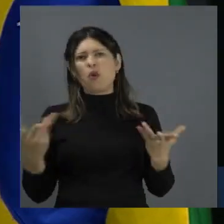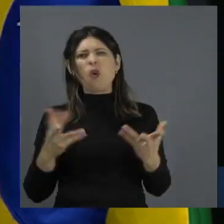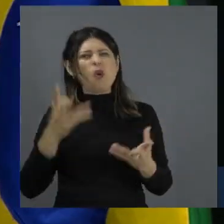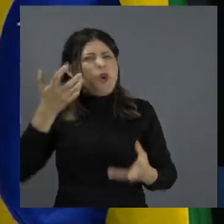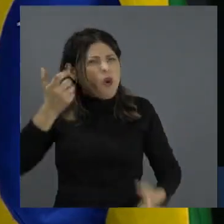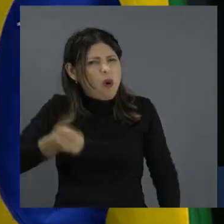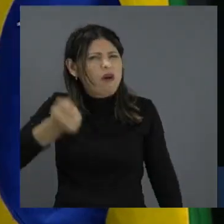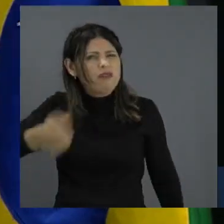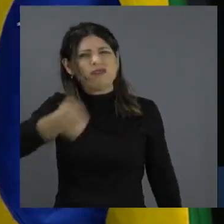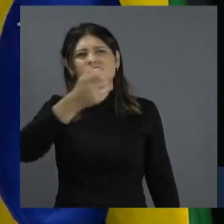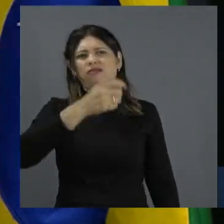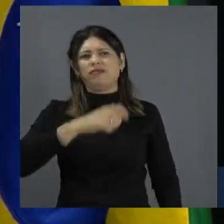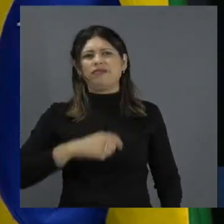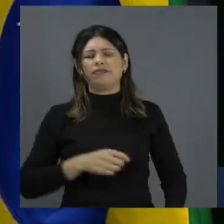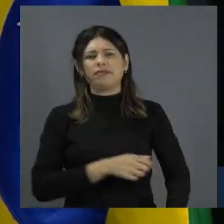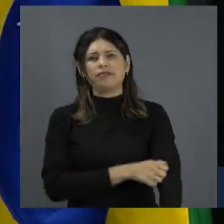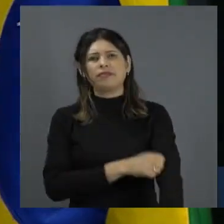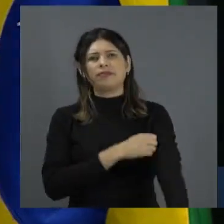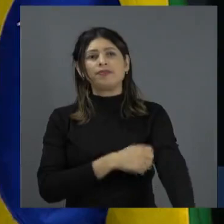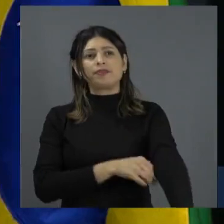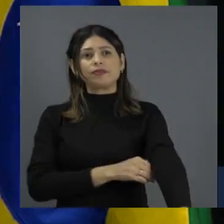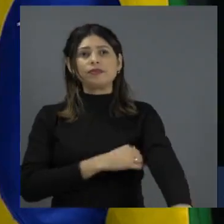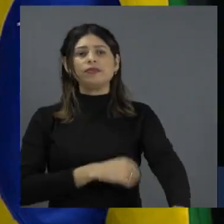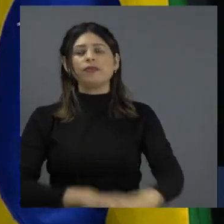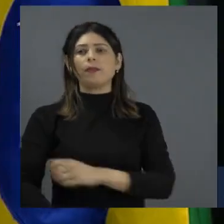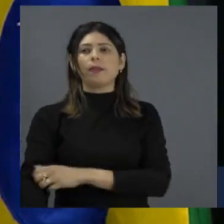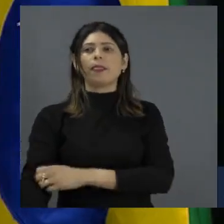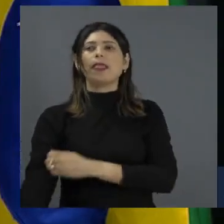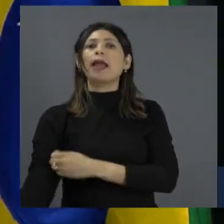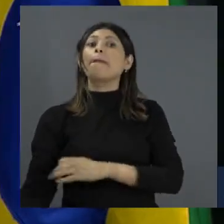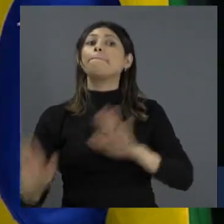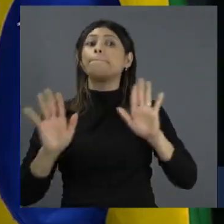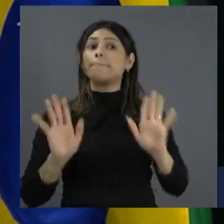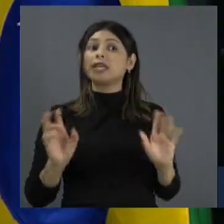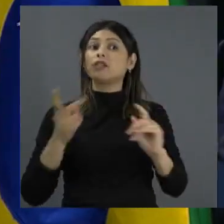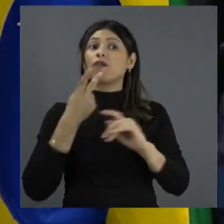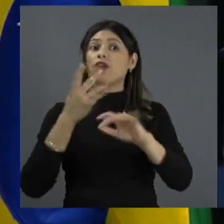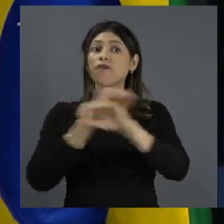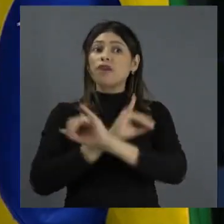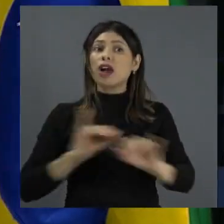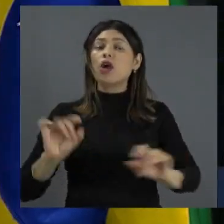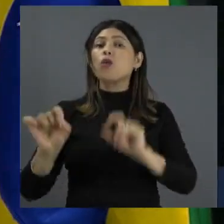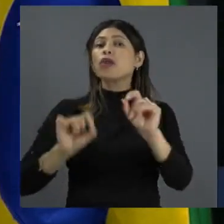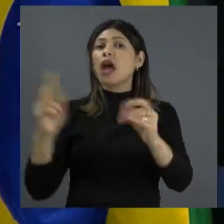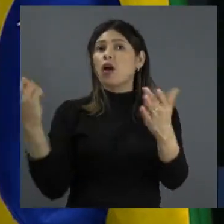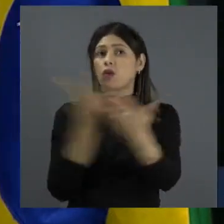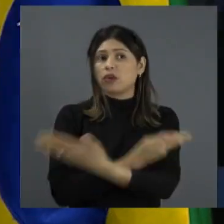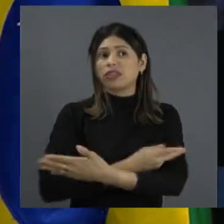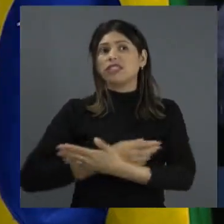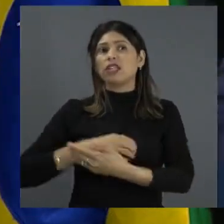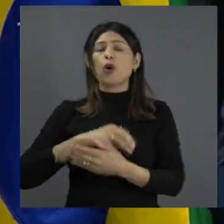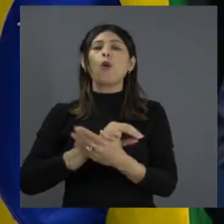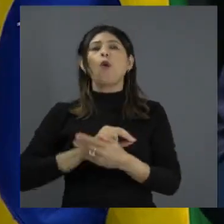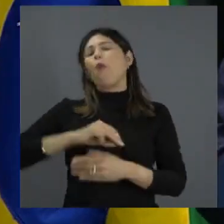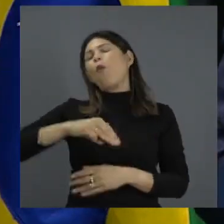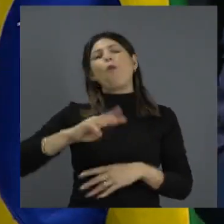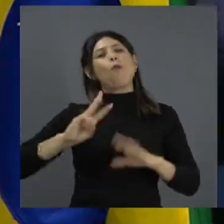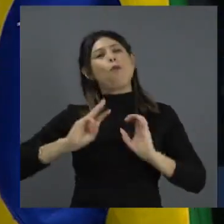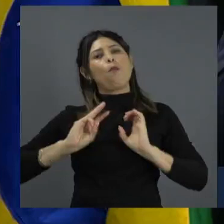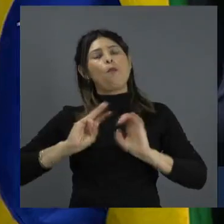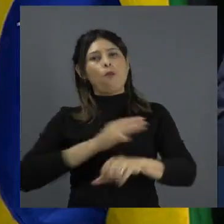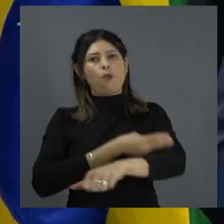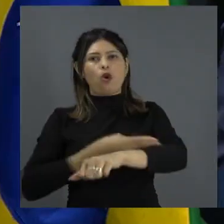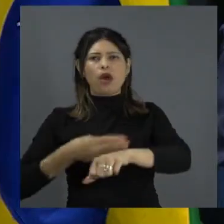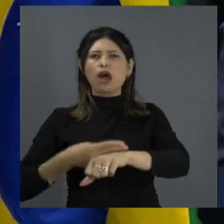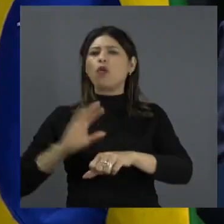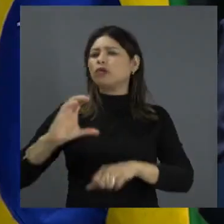covarde. Agora eu quero ressaltar aquilo que é a maior aberração moral praticada pelo CNJ.